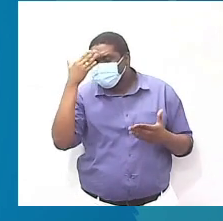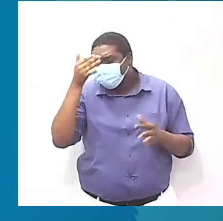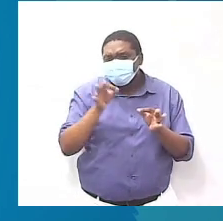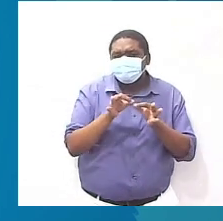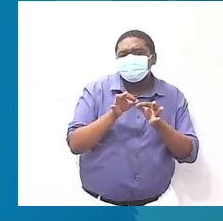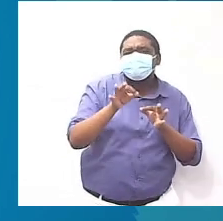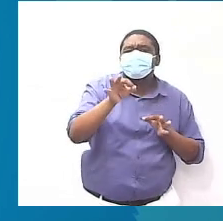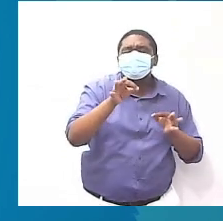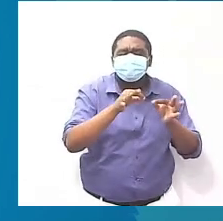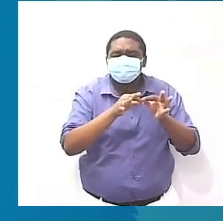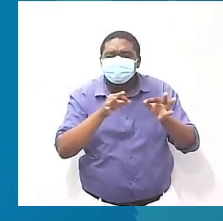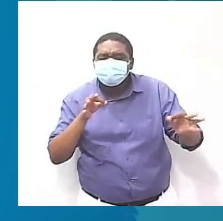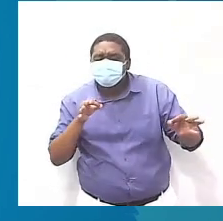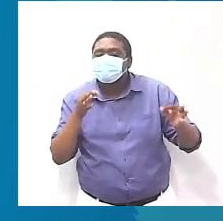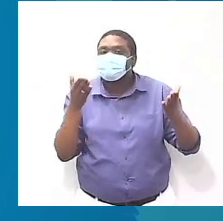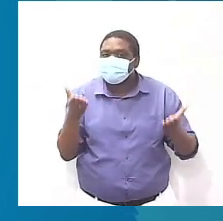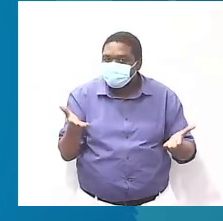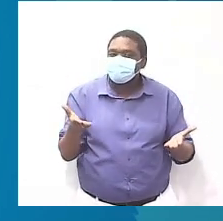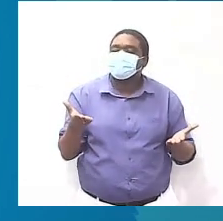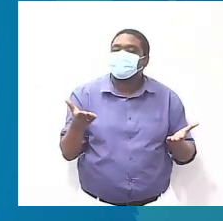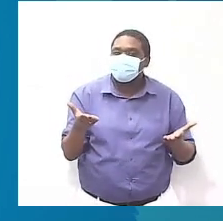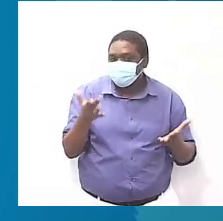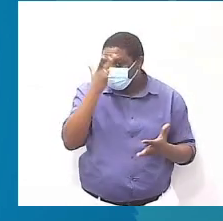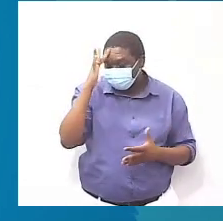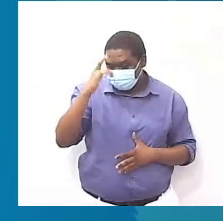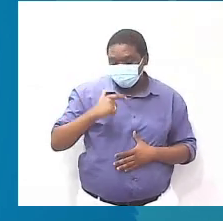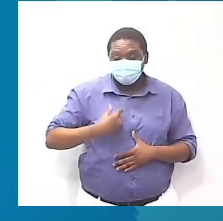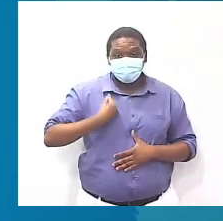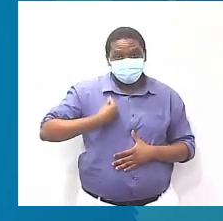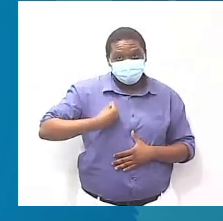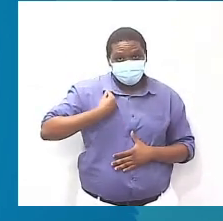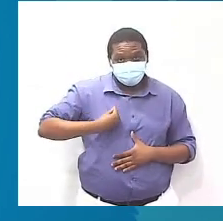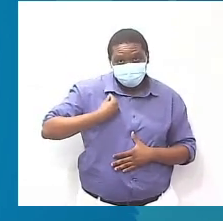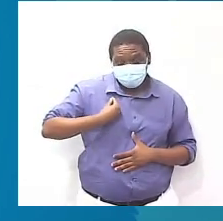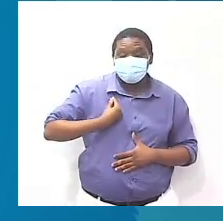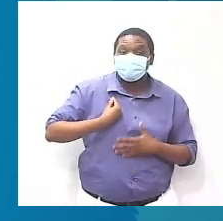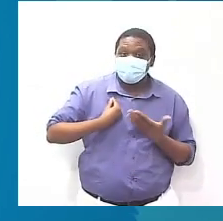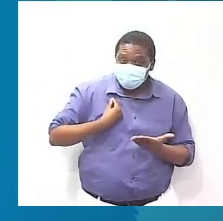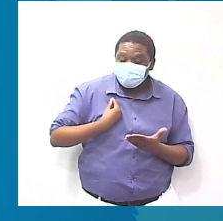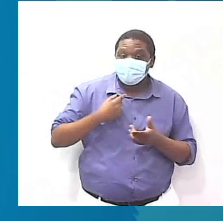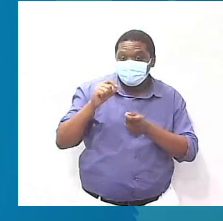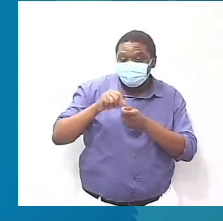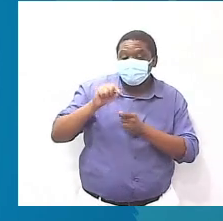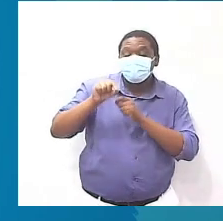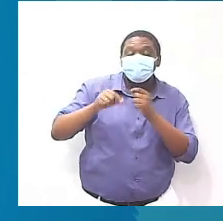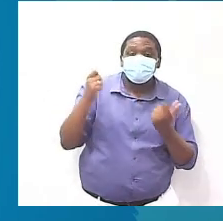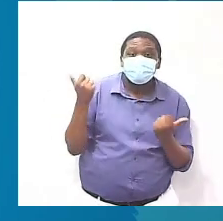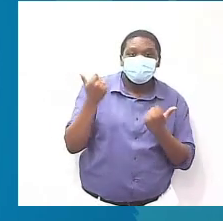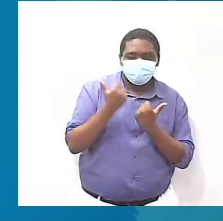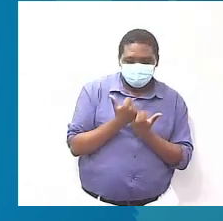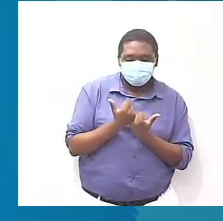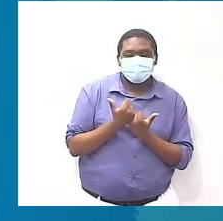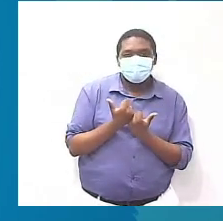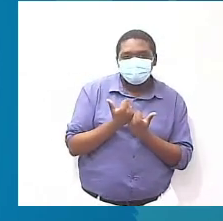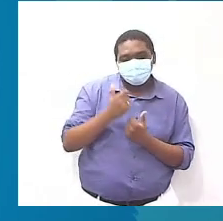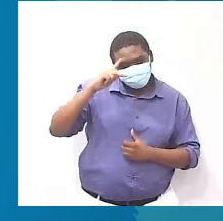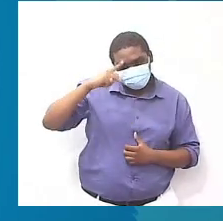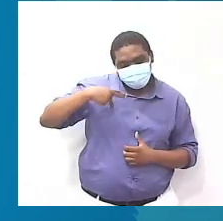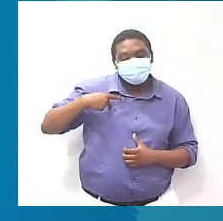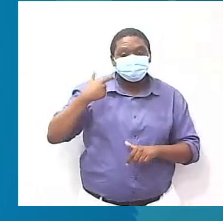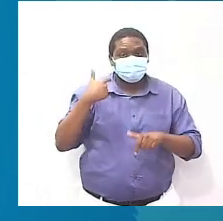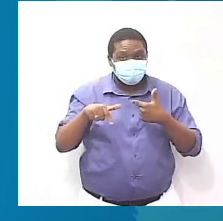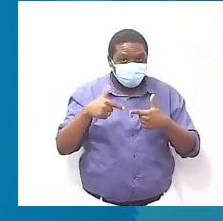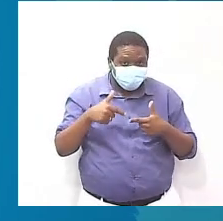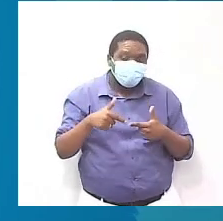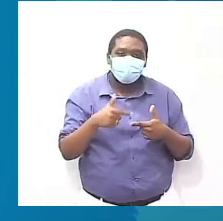partir disso, a partir da sua sobrevivência, ele fez a substituição da sua atividade